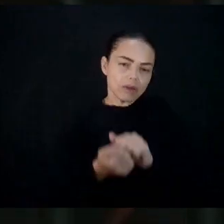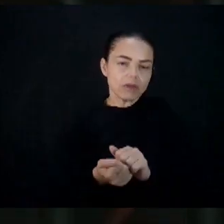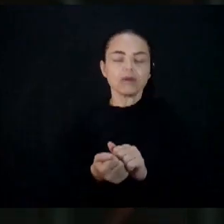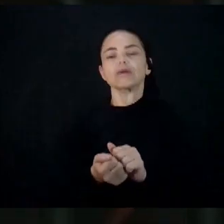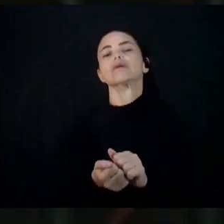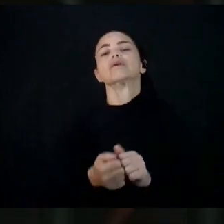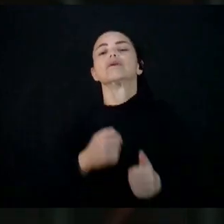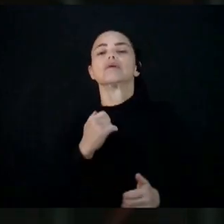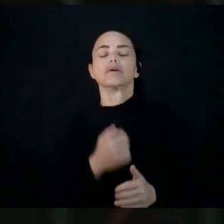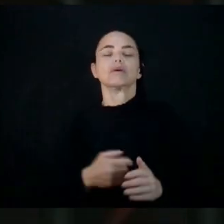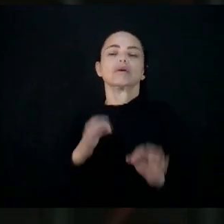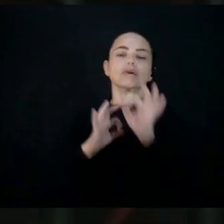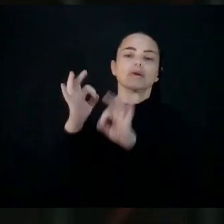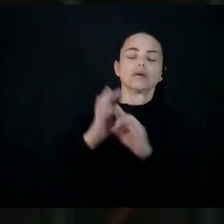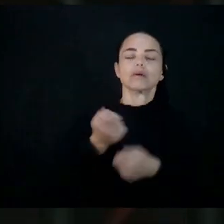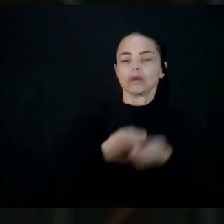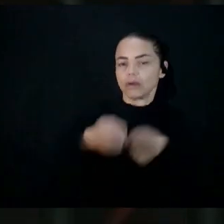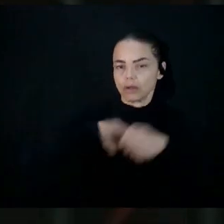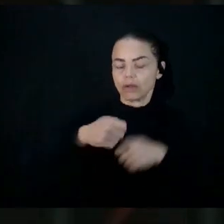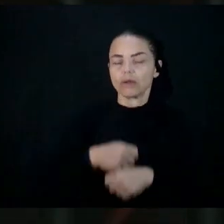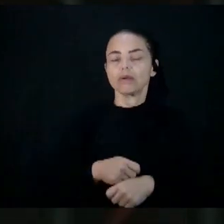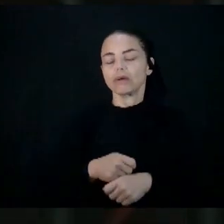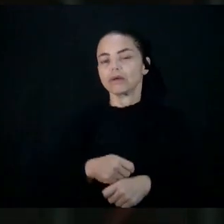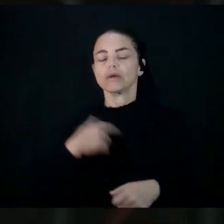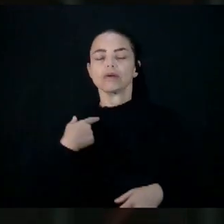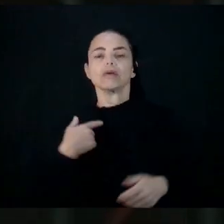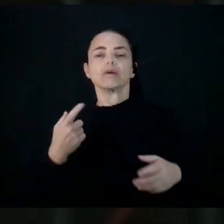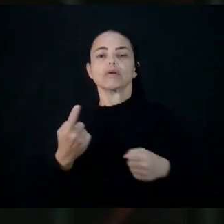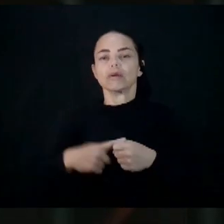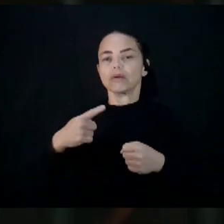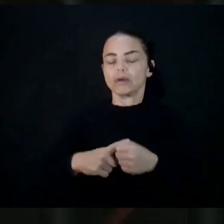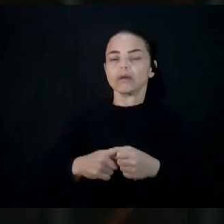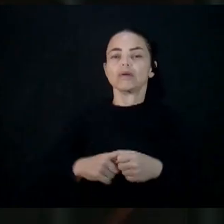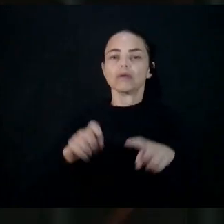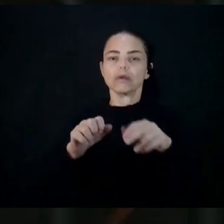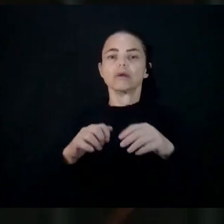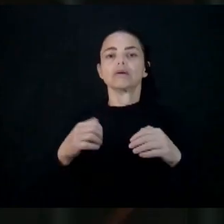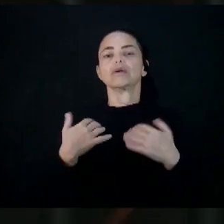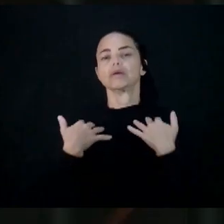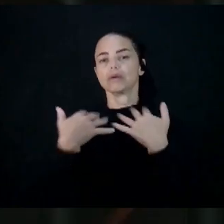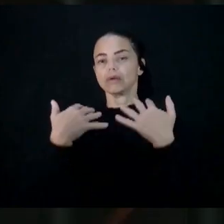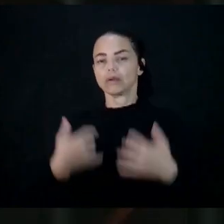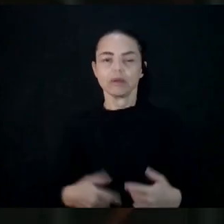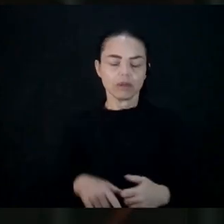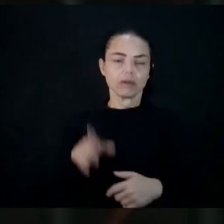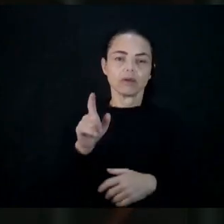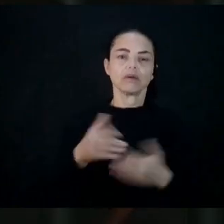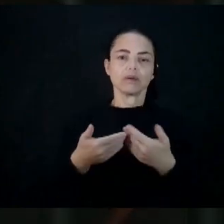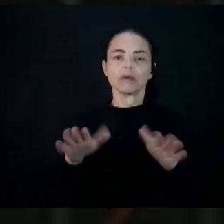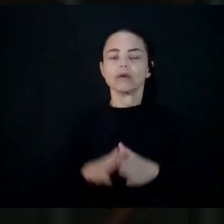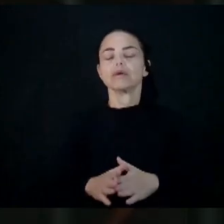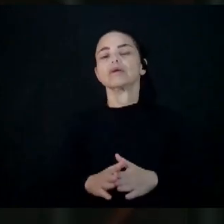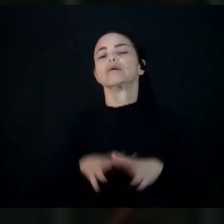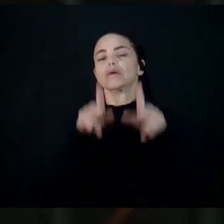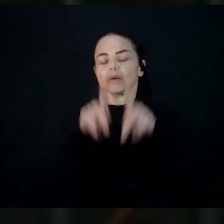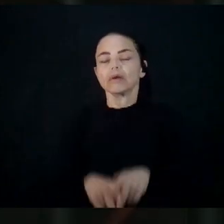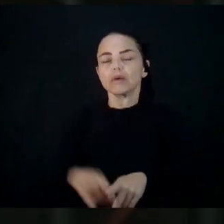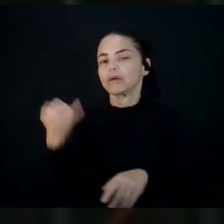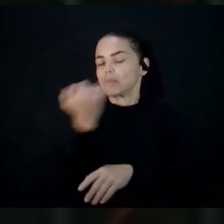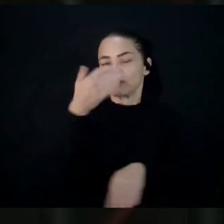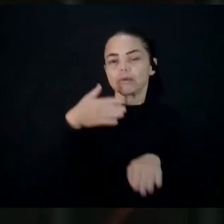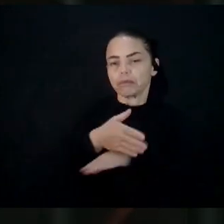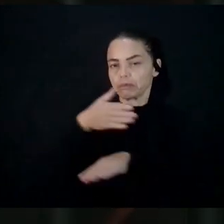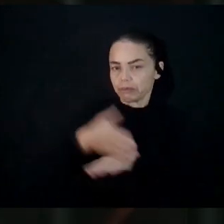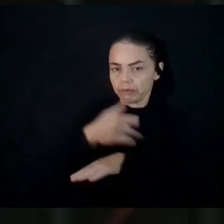às projeções econômicas mais recentes do município e as audiências, elas estão abertas ao público. É importante você